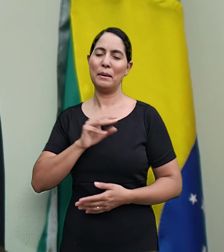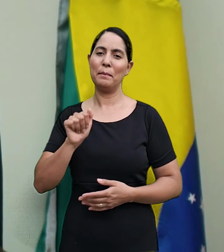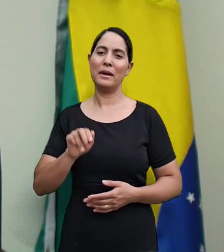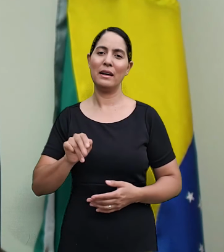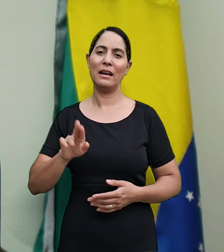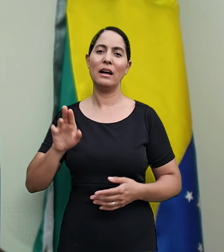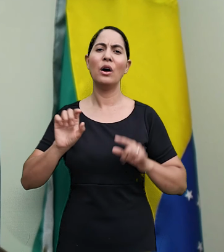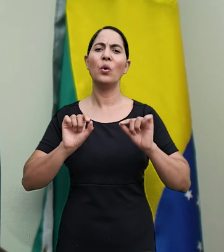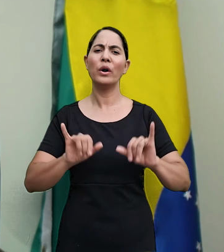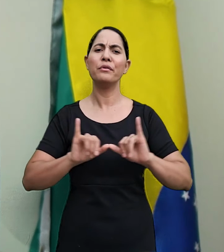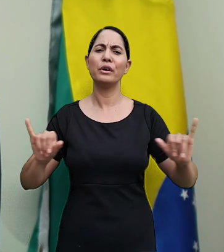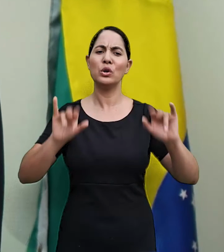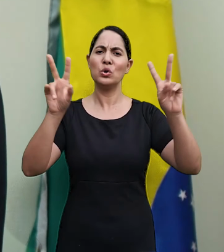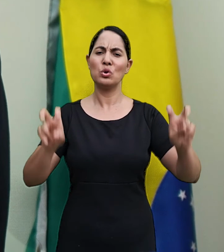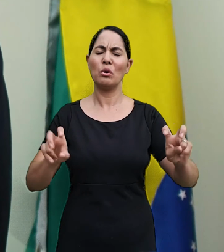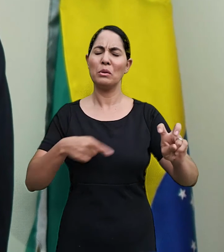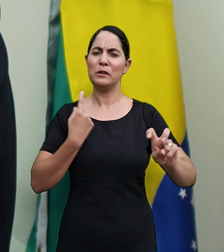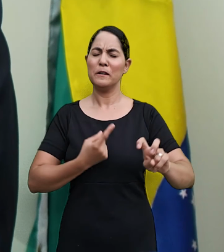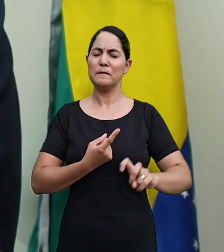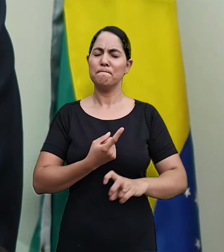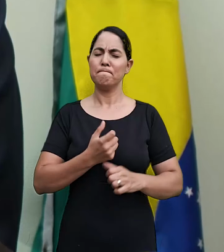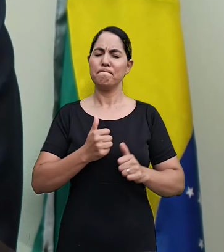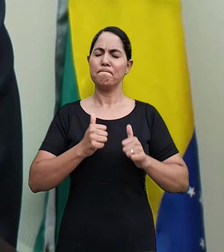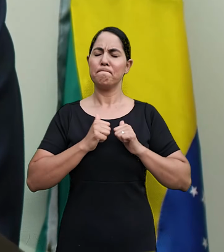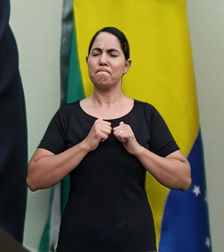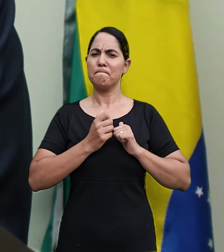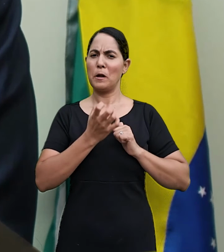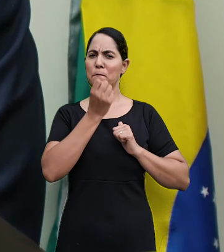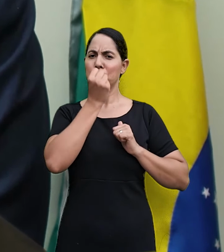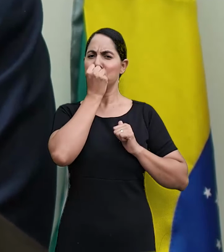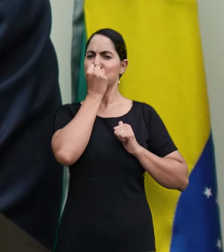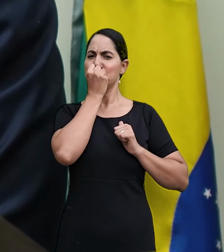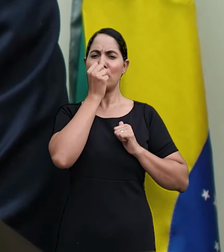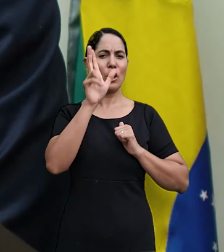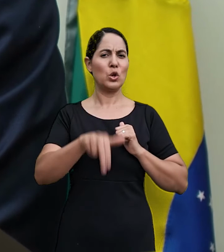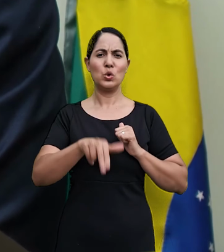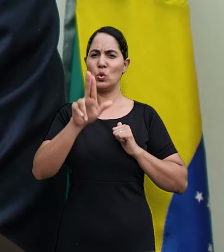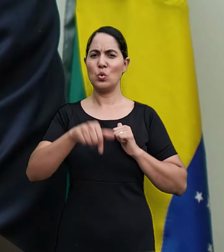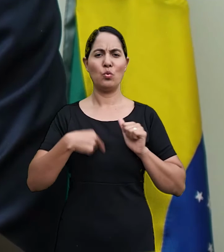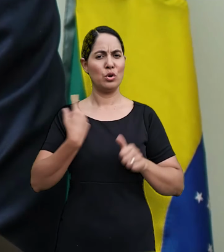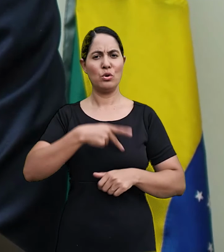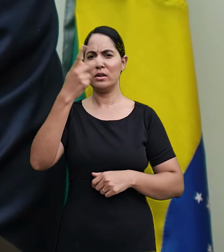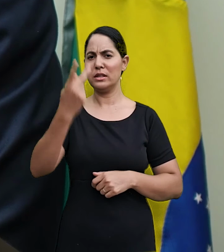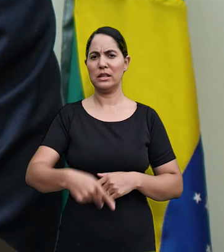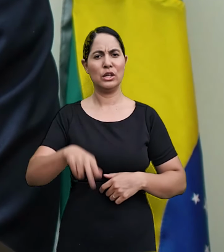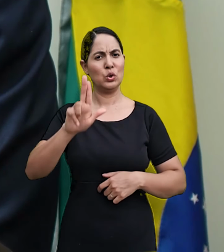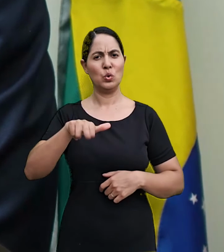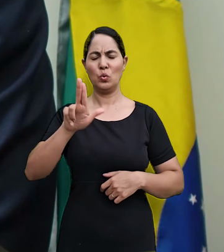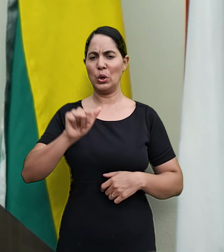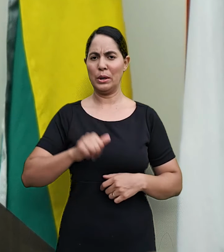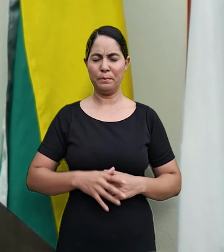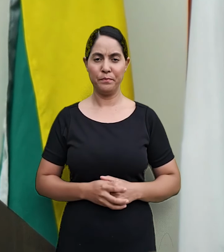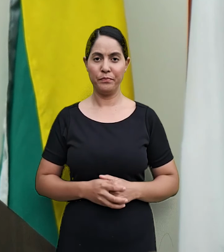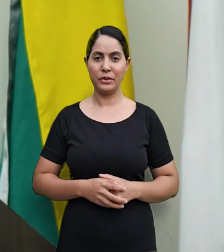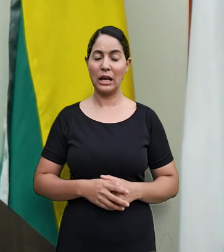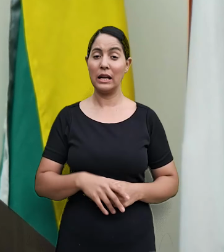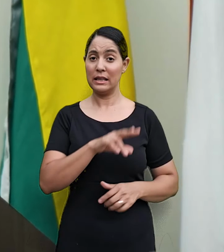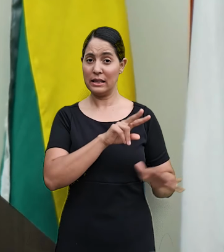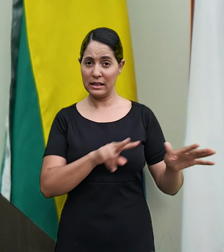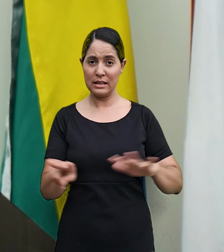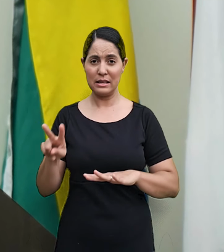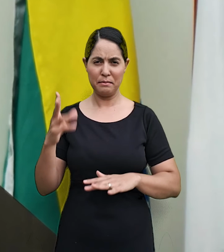cientes que a omissão jamais foi e nem será uma opção dessa casa. Nas